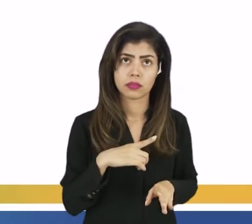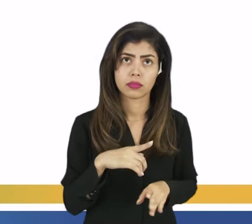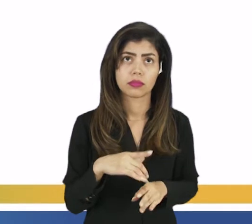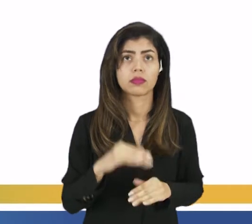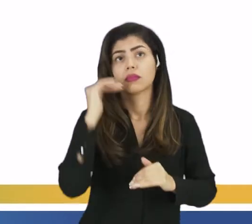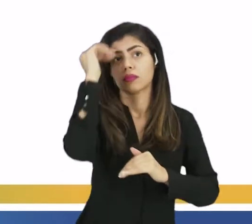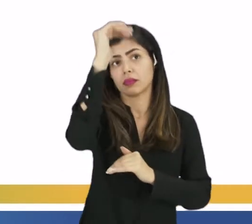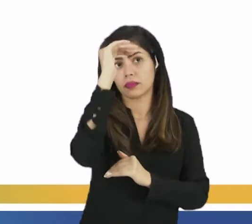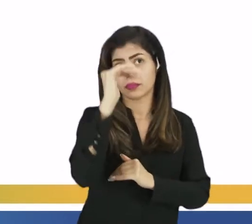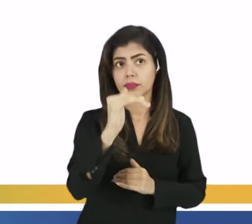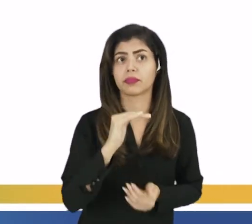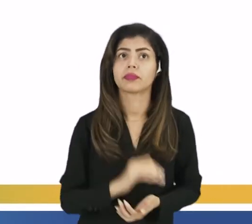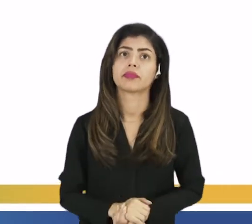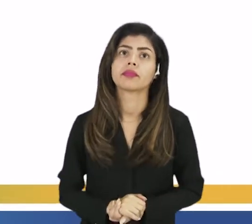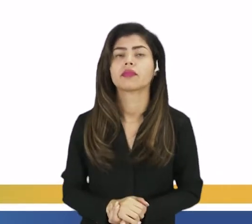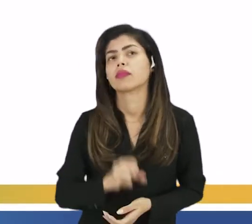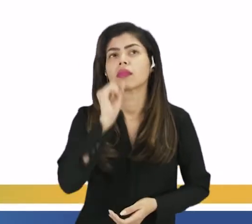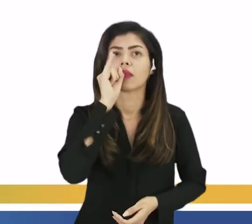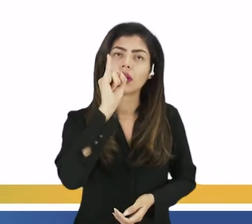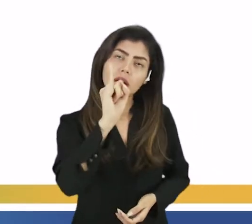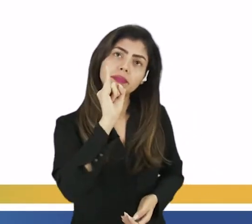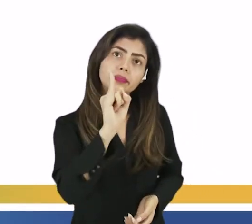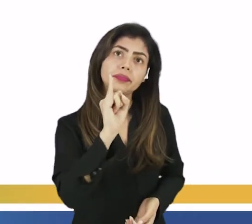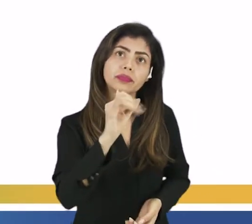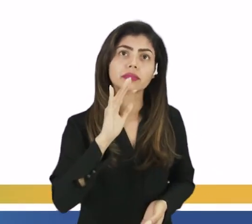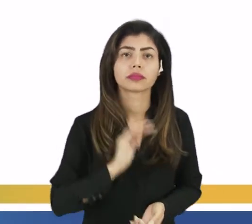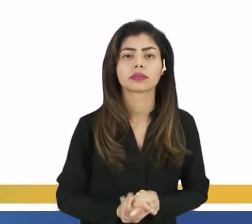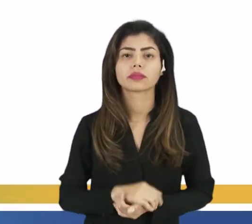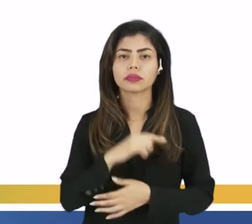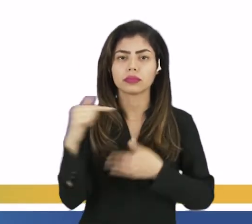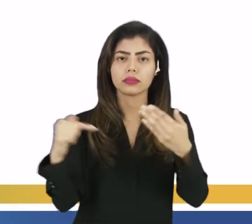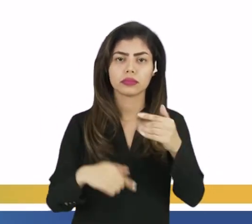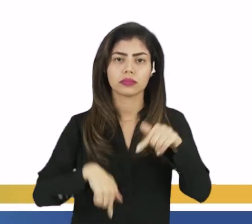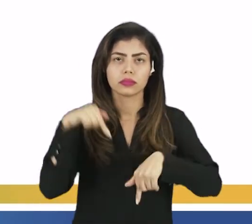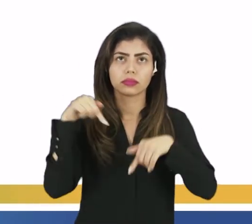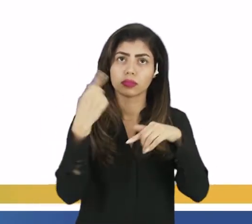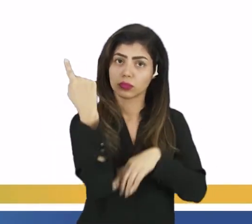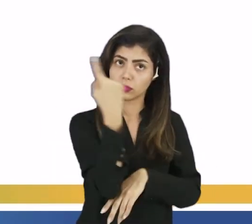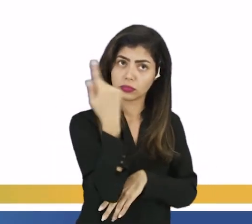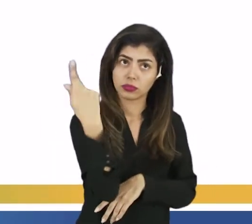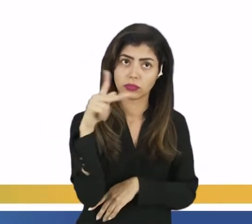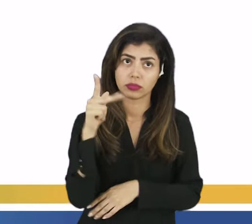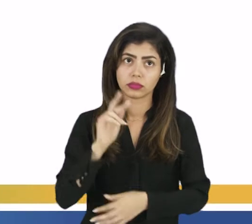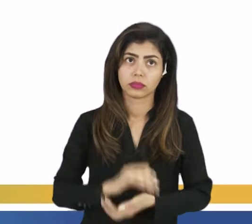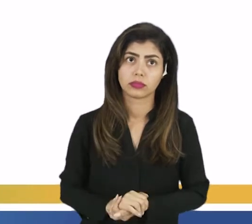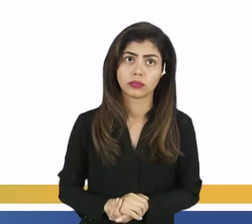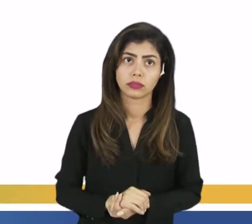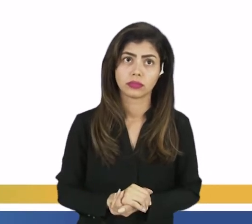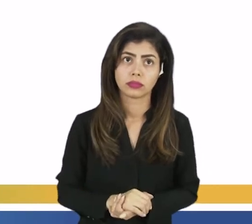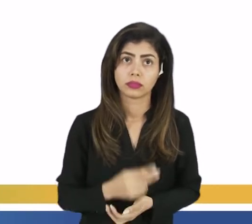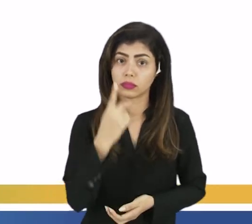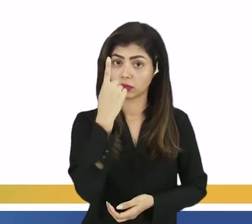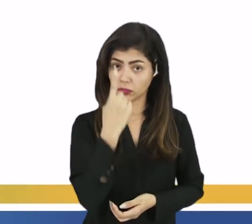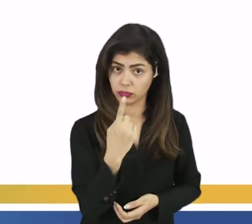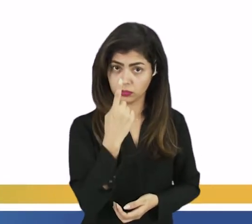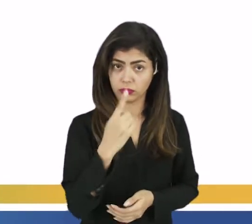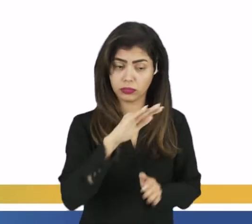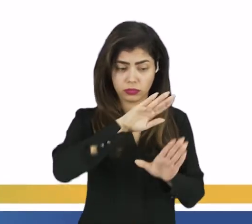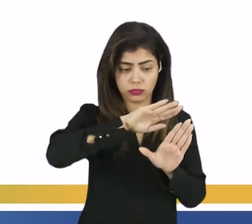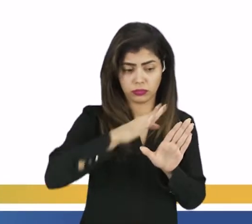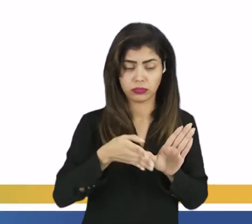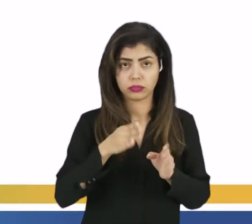as camadas só nós temos aqui se o elemento químico tem um período significa que ele possui uma